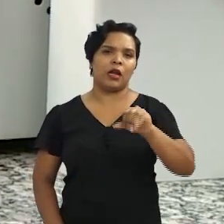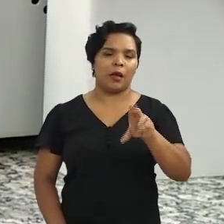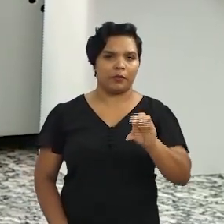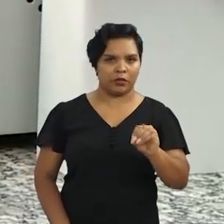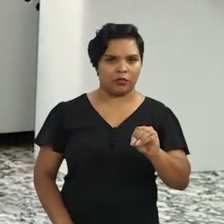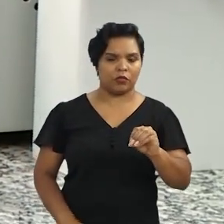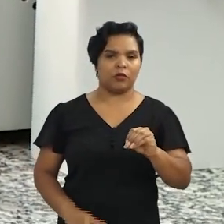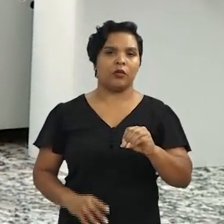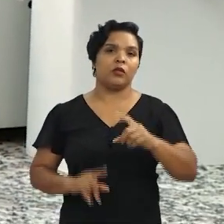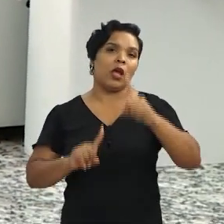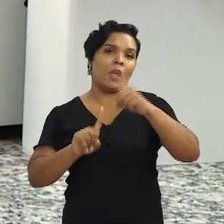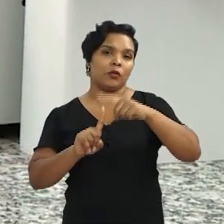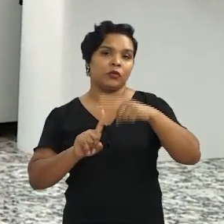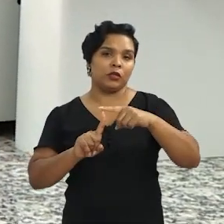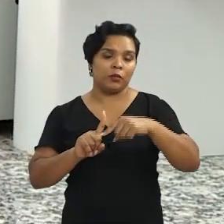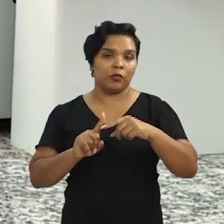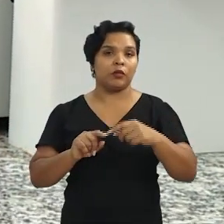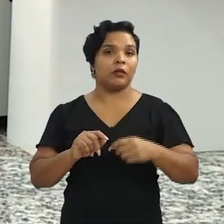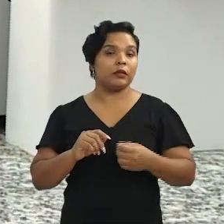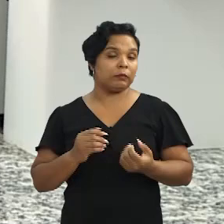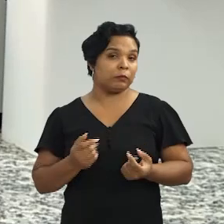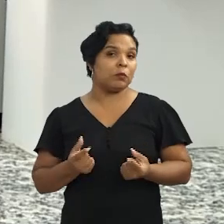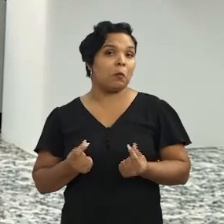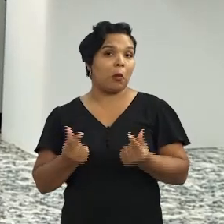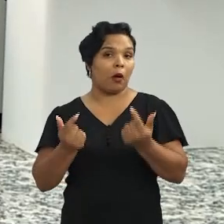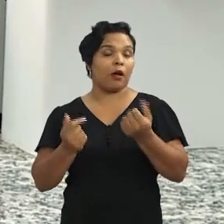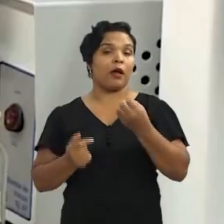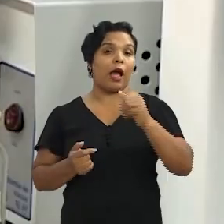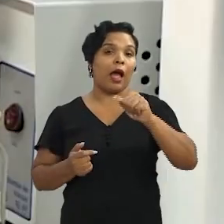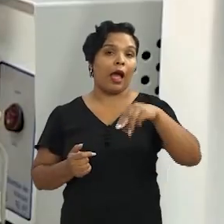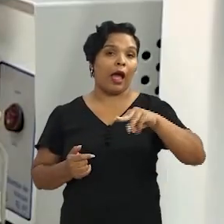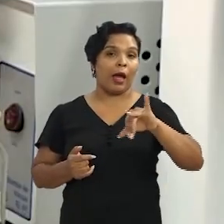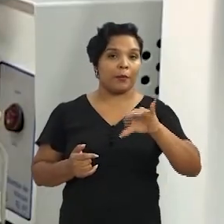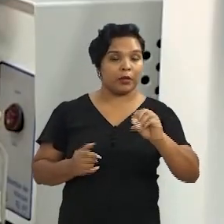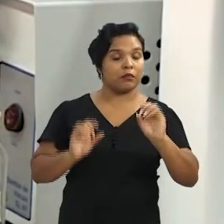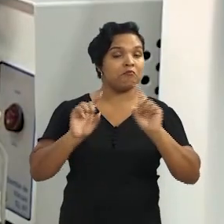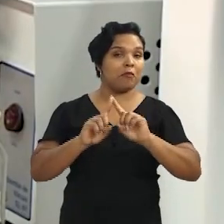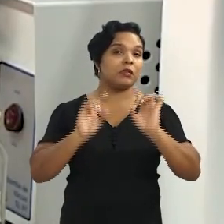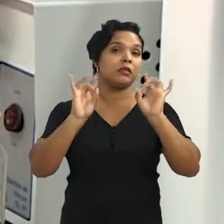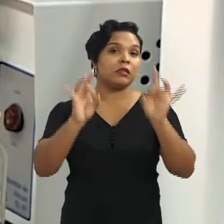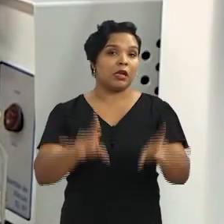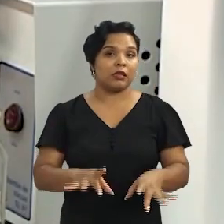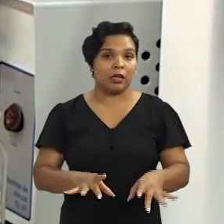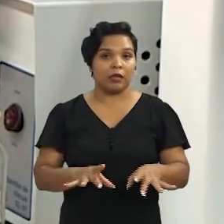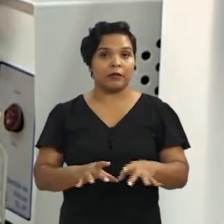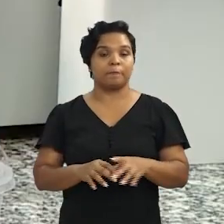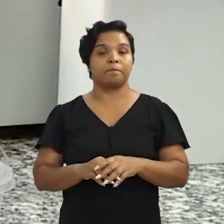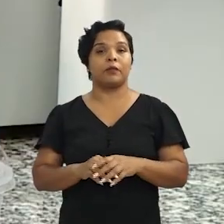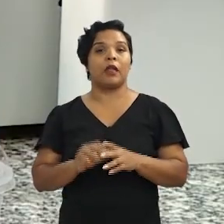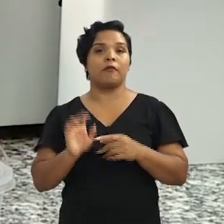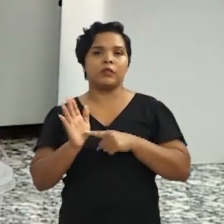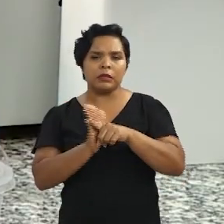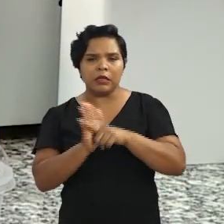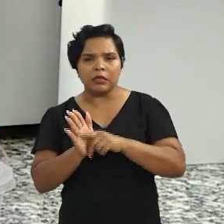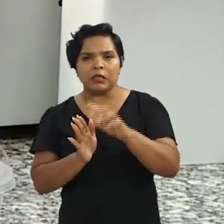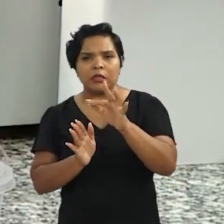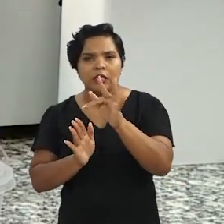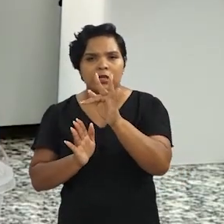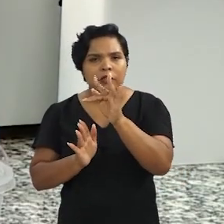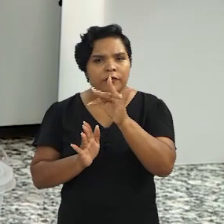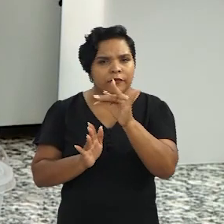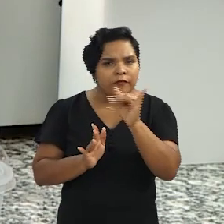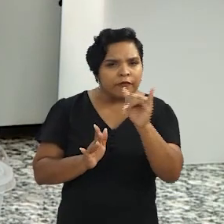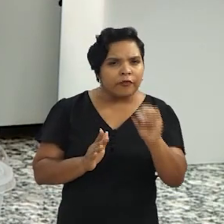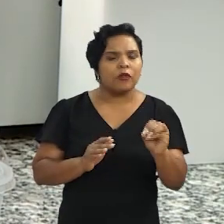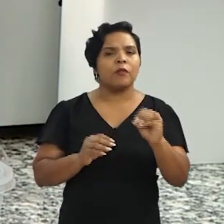assim, é uma fonte altamente rica em amido que é descartada. Ao fazer as análises desse filme, foi comprovado realmente que